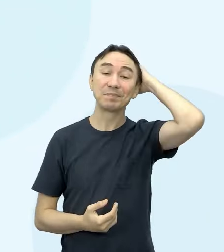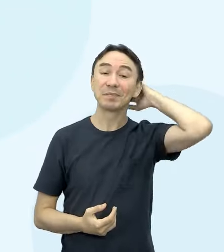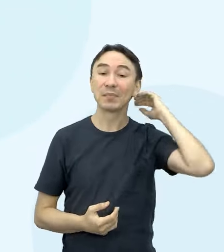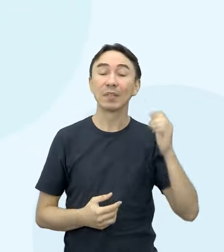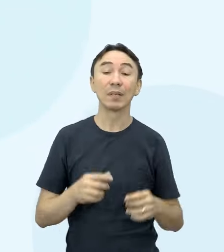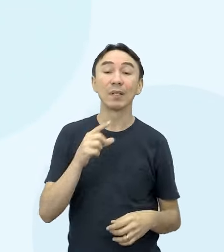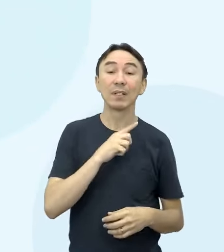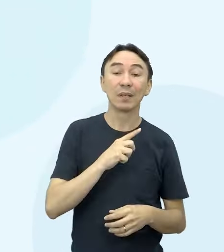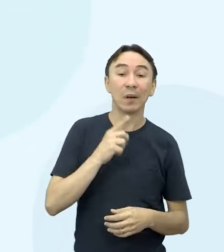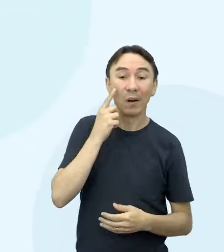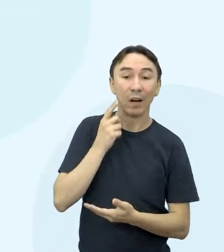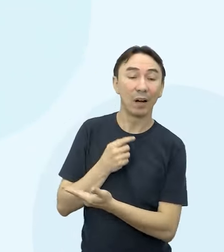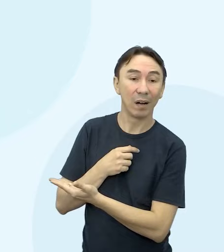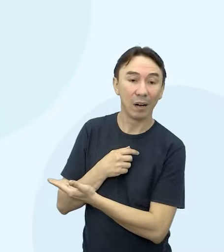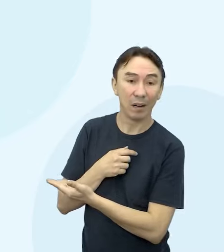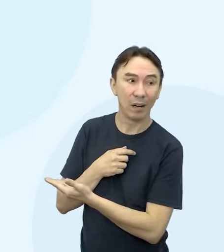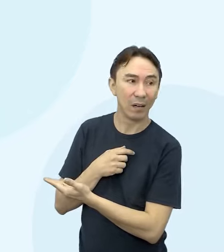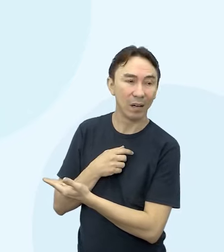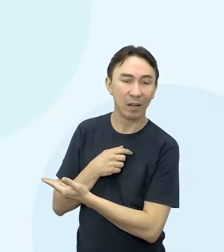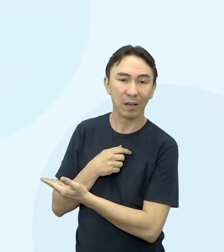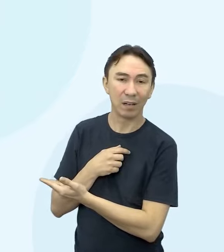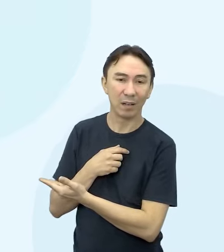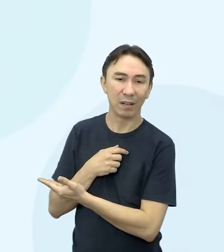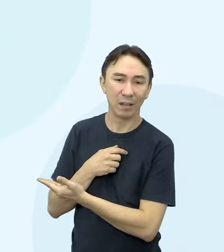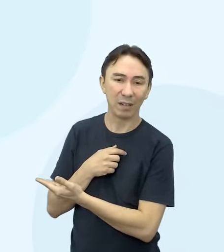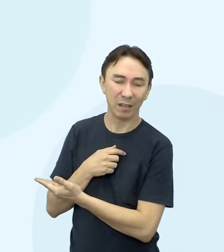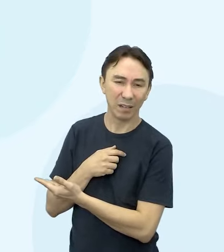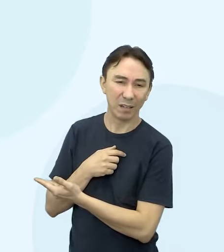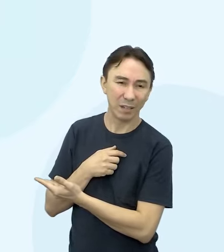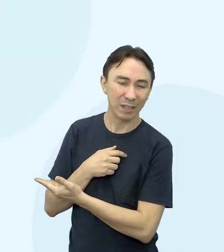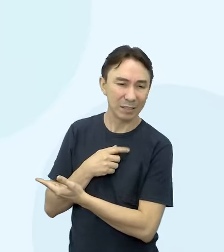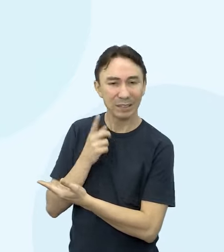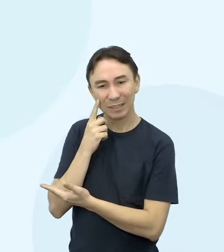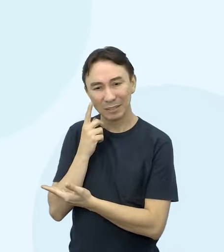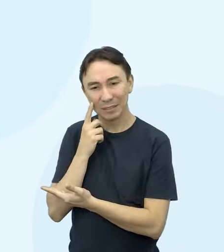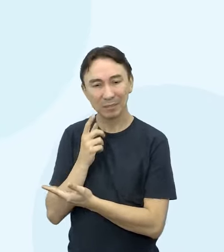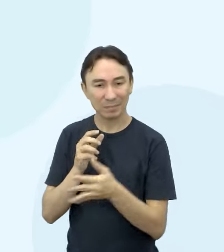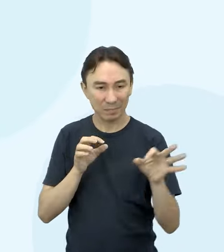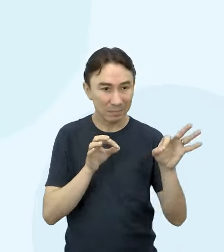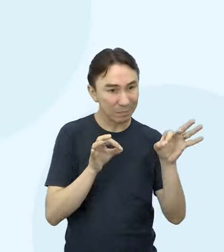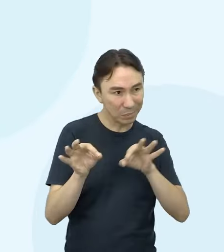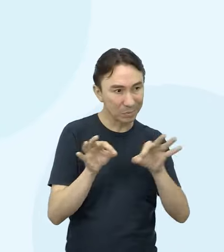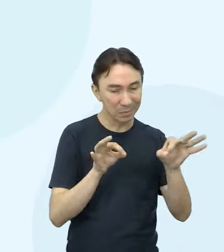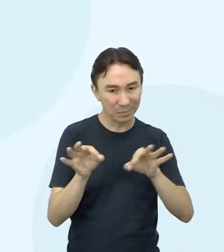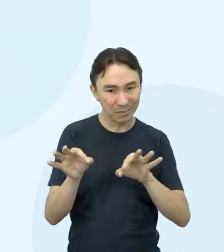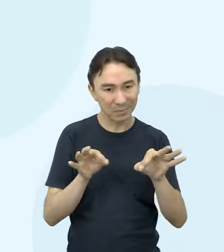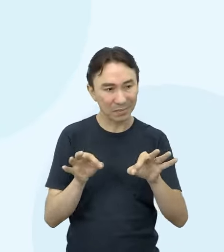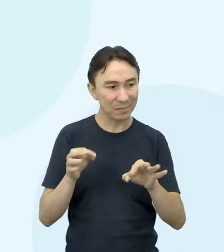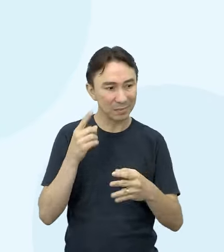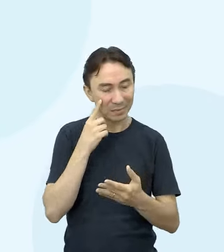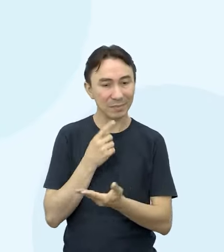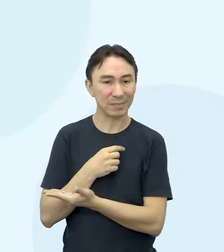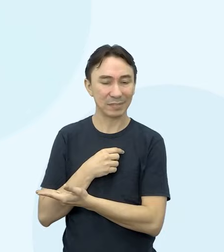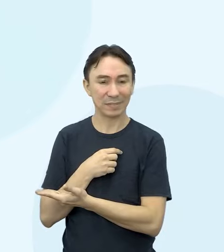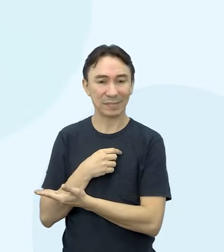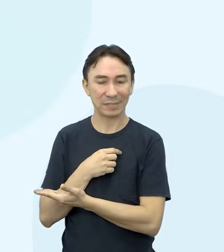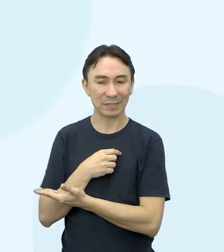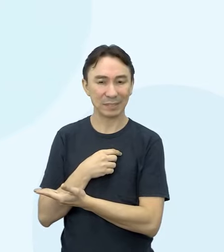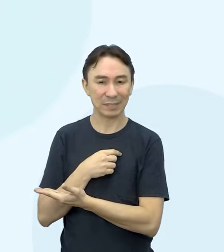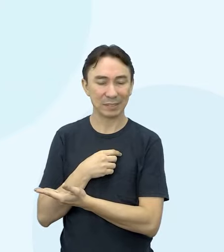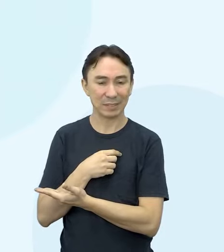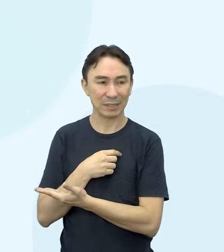montou um infográfico, é isso que chama, Bruno? Sim. A gente montou aqui, né,